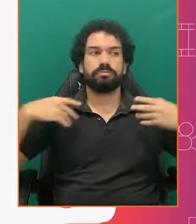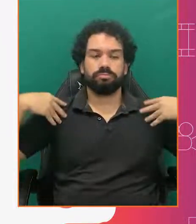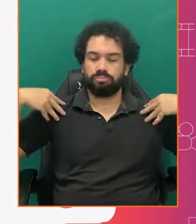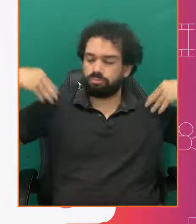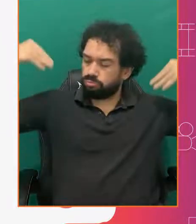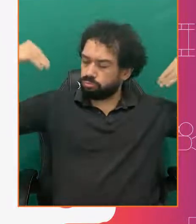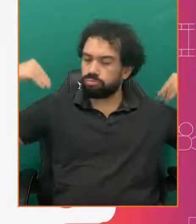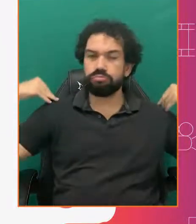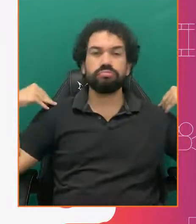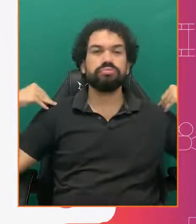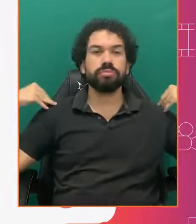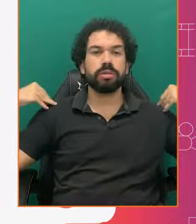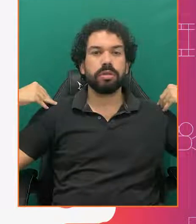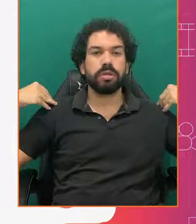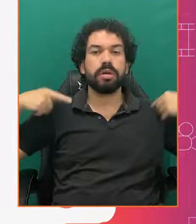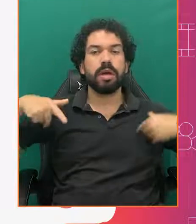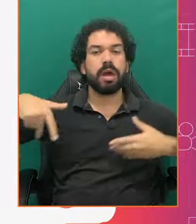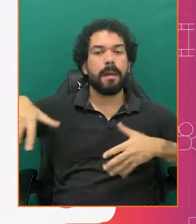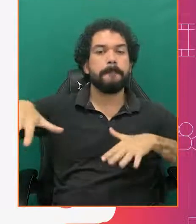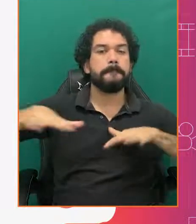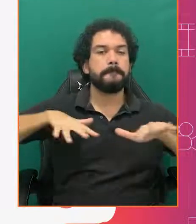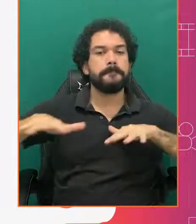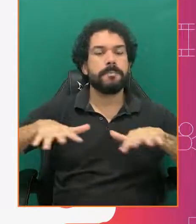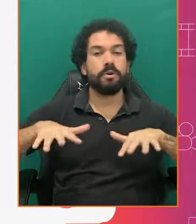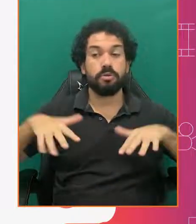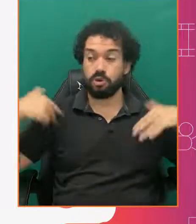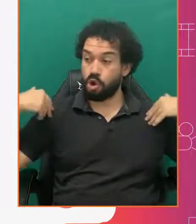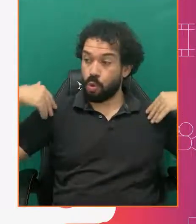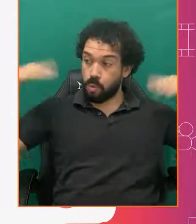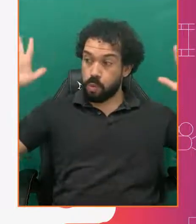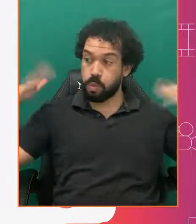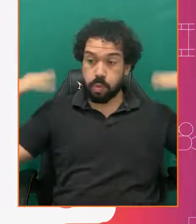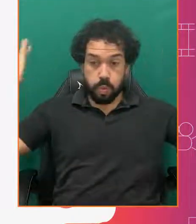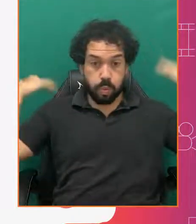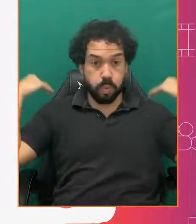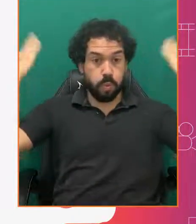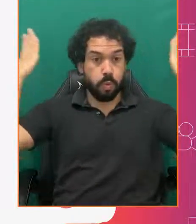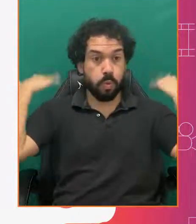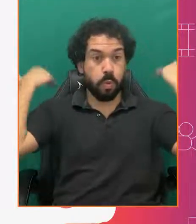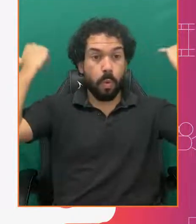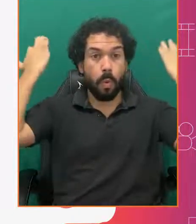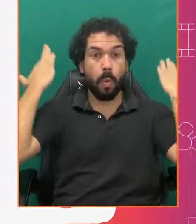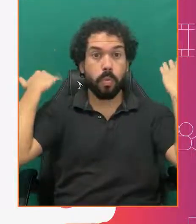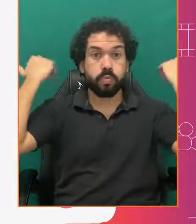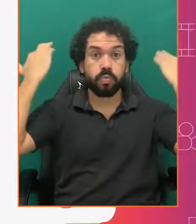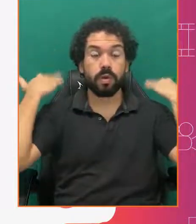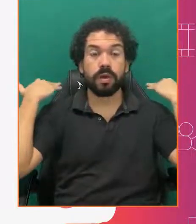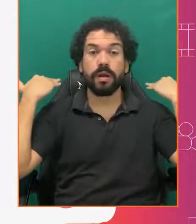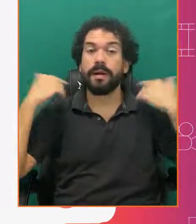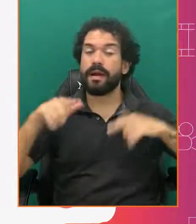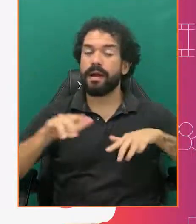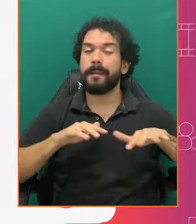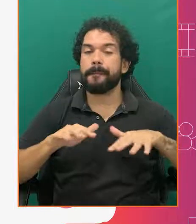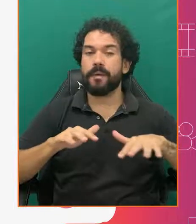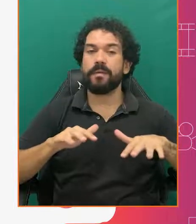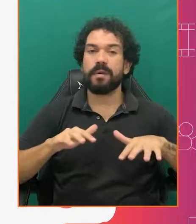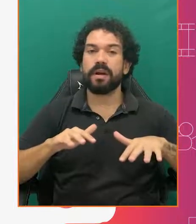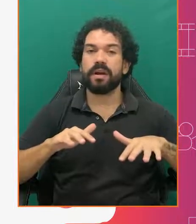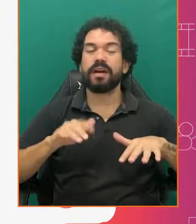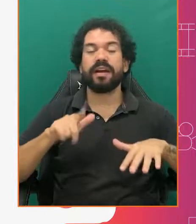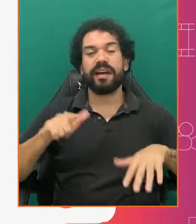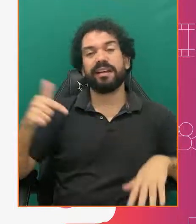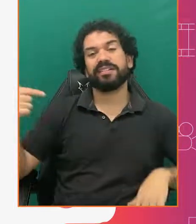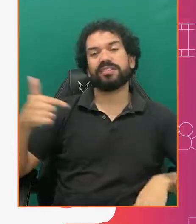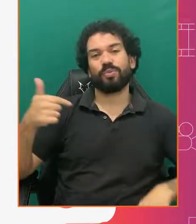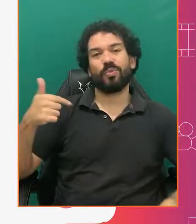capa e ele se movimenta, essa capa, então, vai se movimentar. Ela é